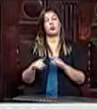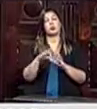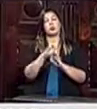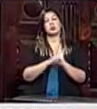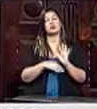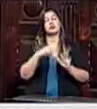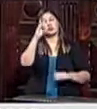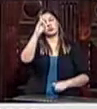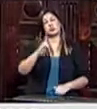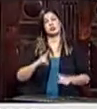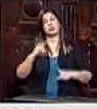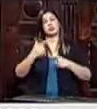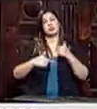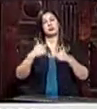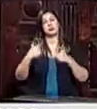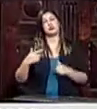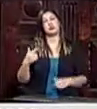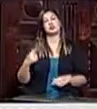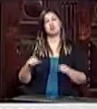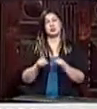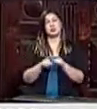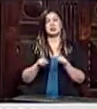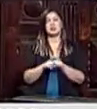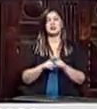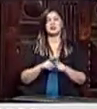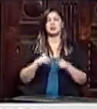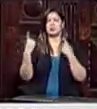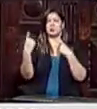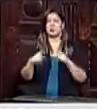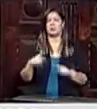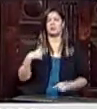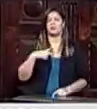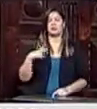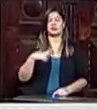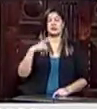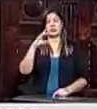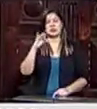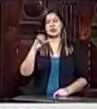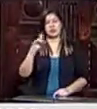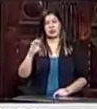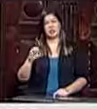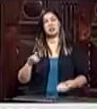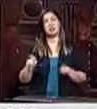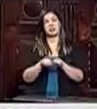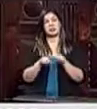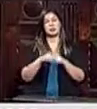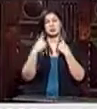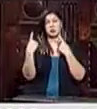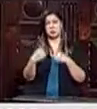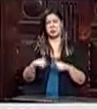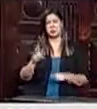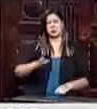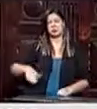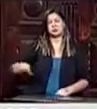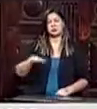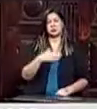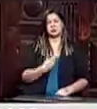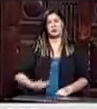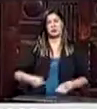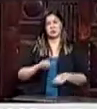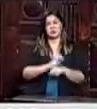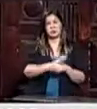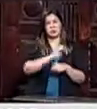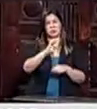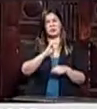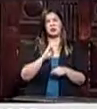direitos trabalhistas e previdenciários, contra a privatização da SEDAI, contra o pacote do governo estadual, que é alinhado